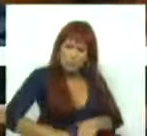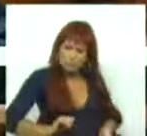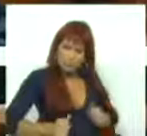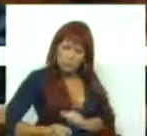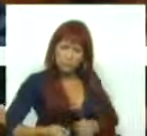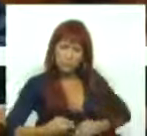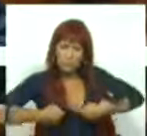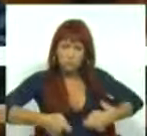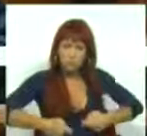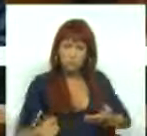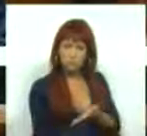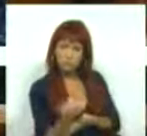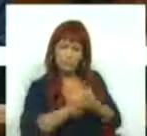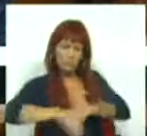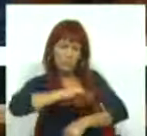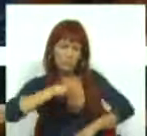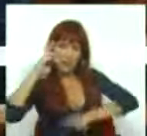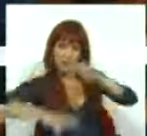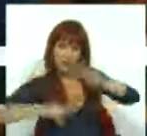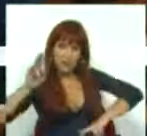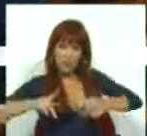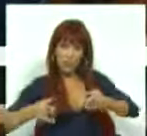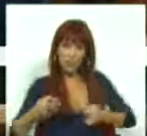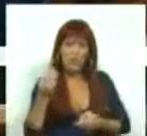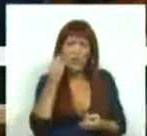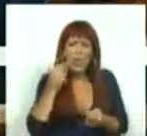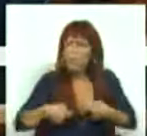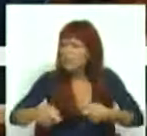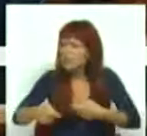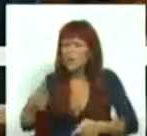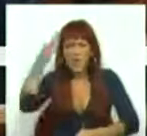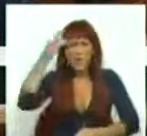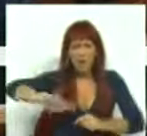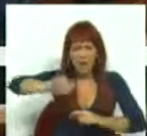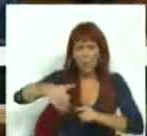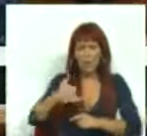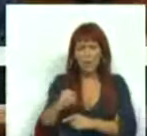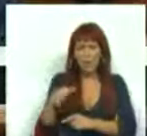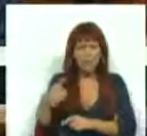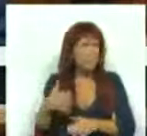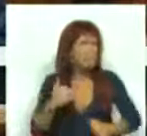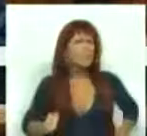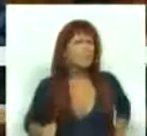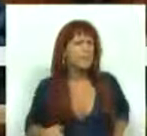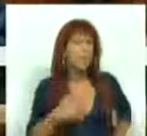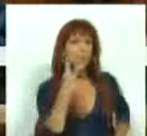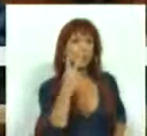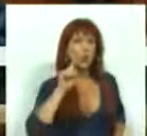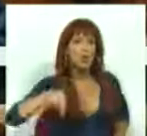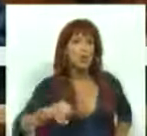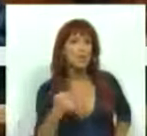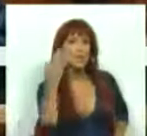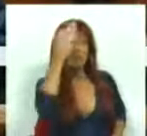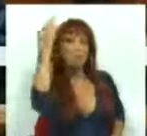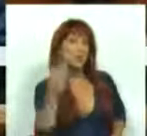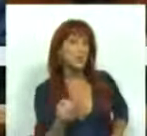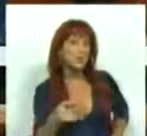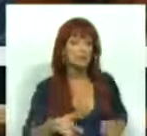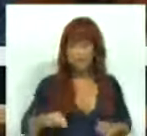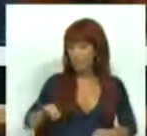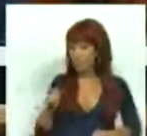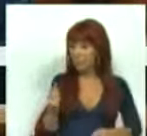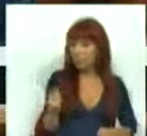na despesa e na receita fiscal? O desvio previsto para 2011 é de cerca de 2 pontos percentuais